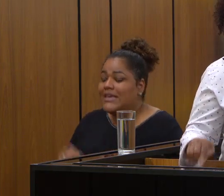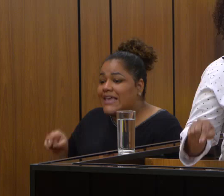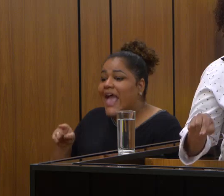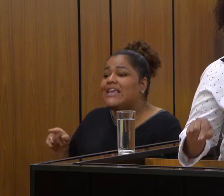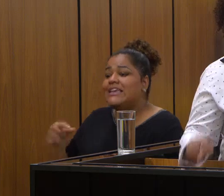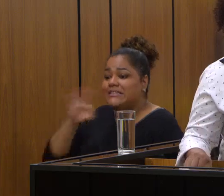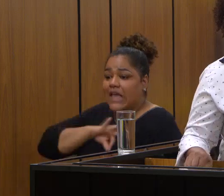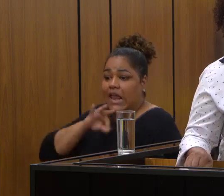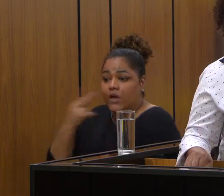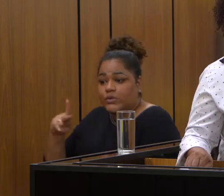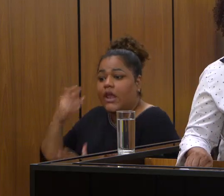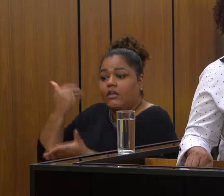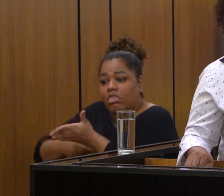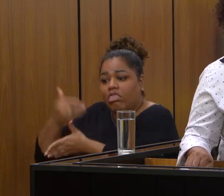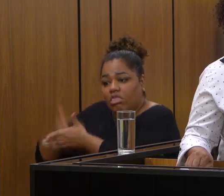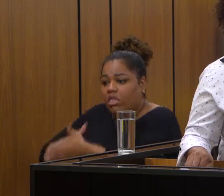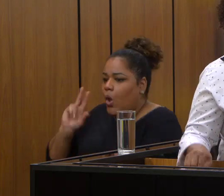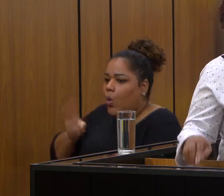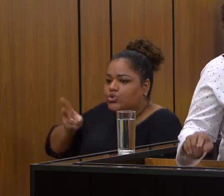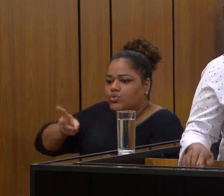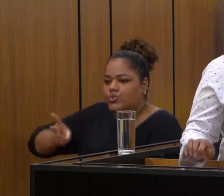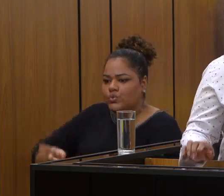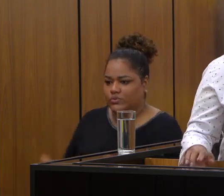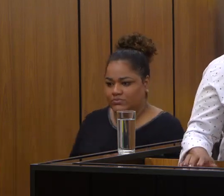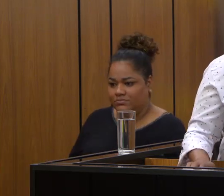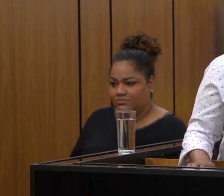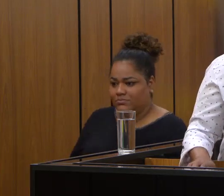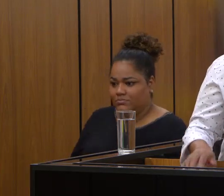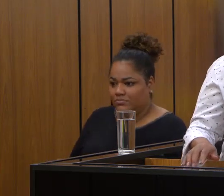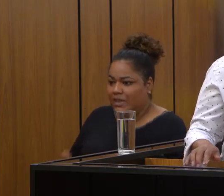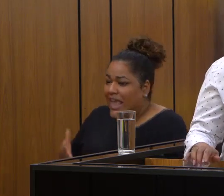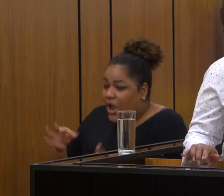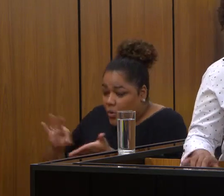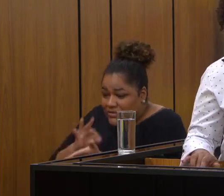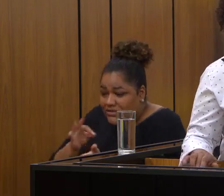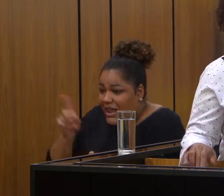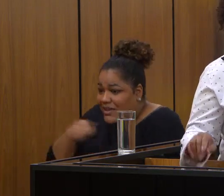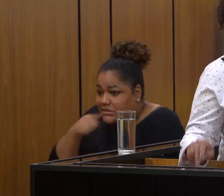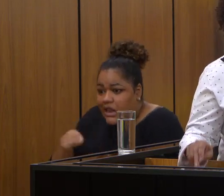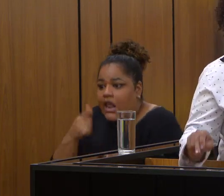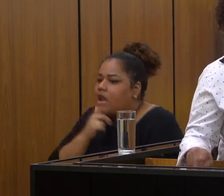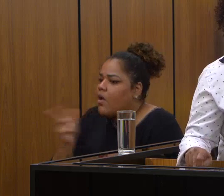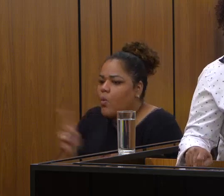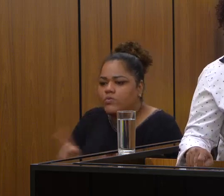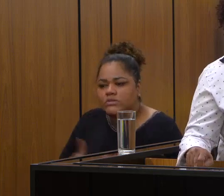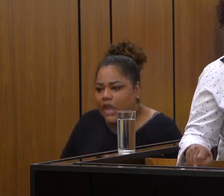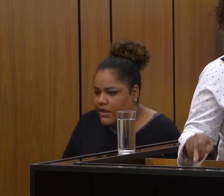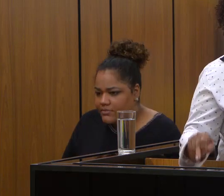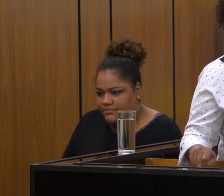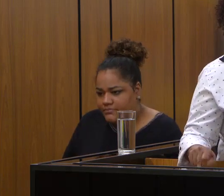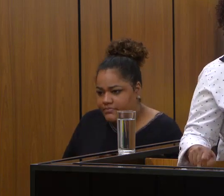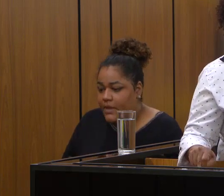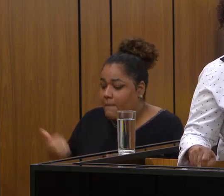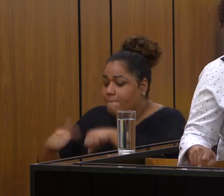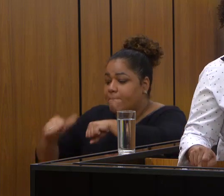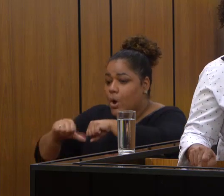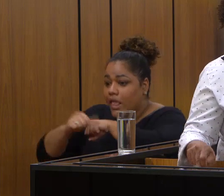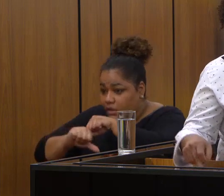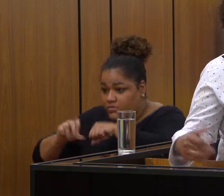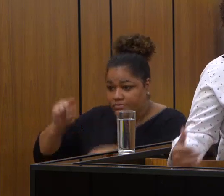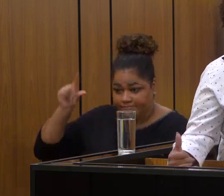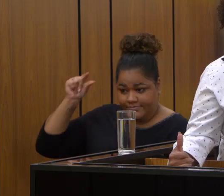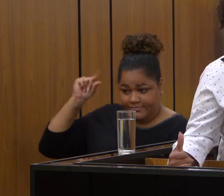não consegue cancelar os contratos Não estão conseguindo cancelar os boletos junto